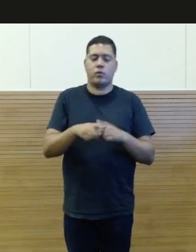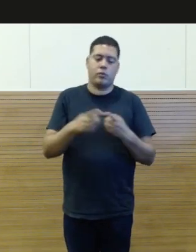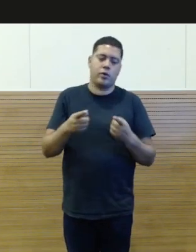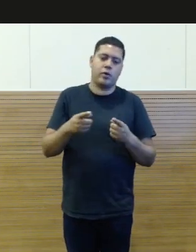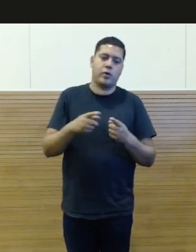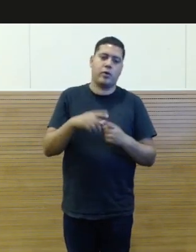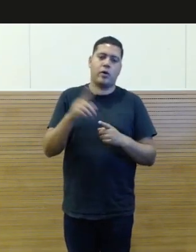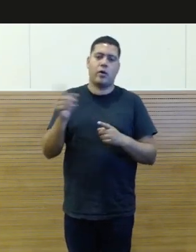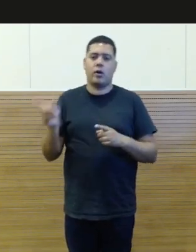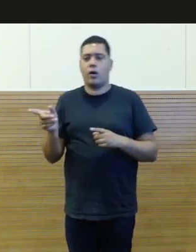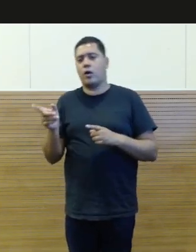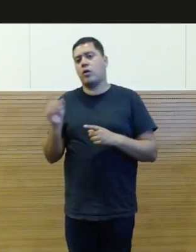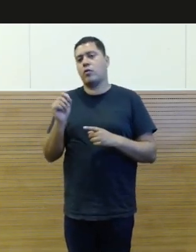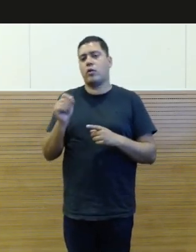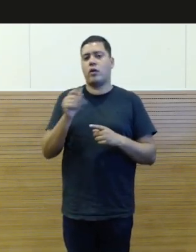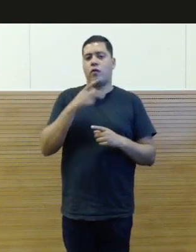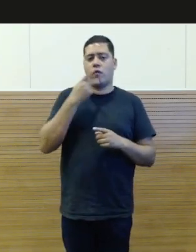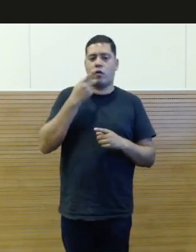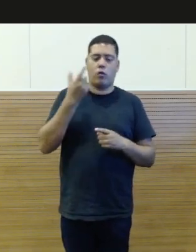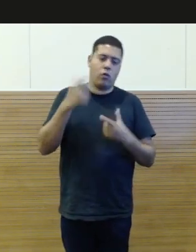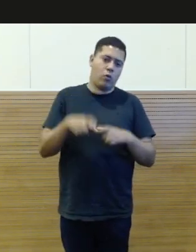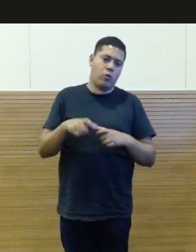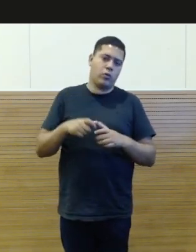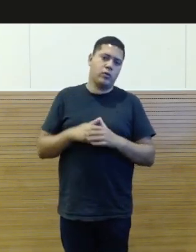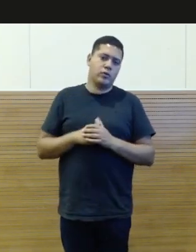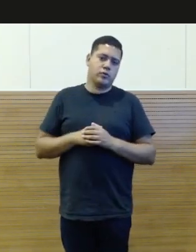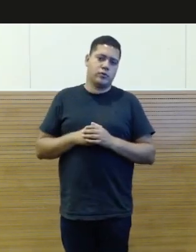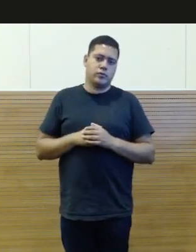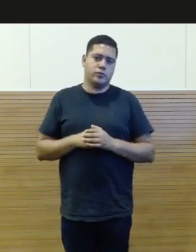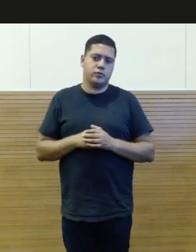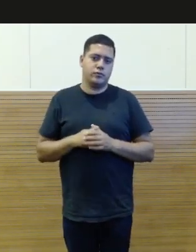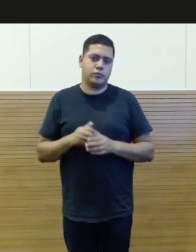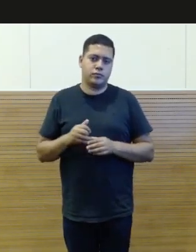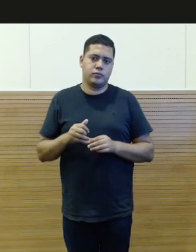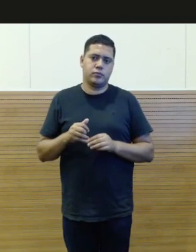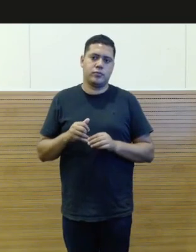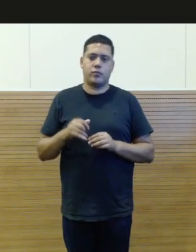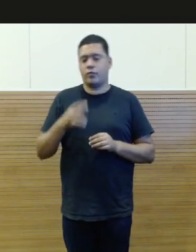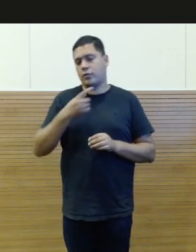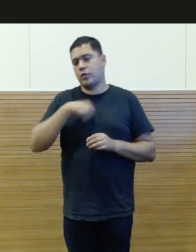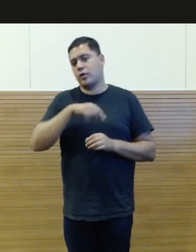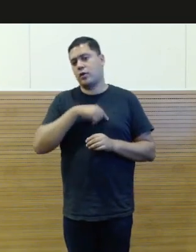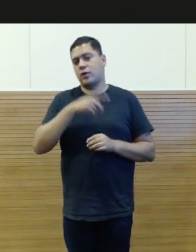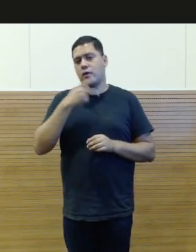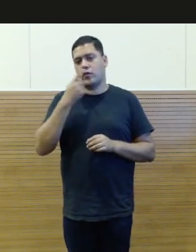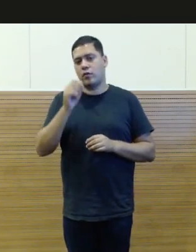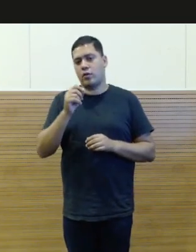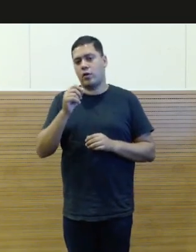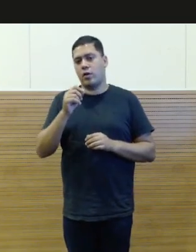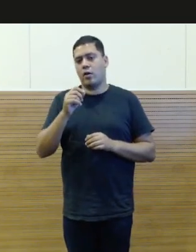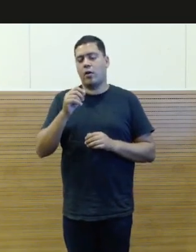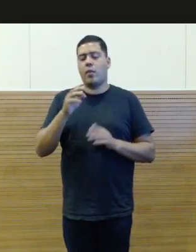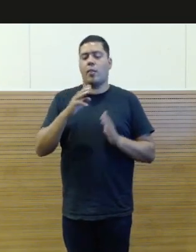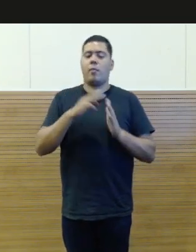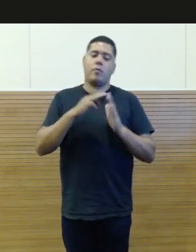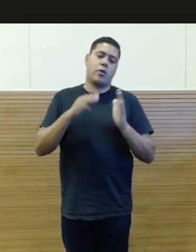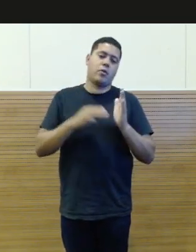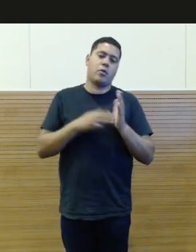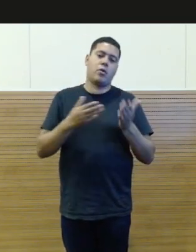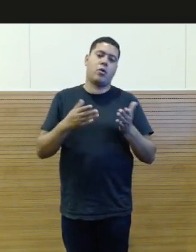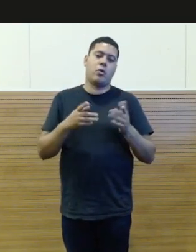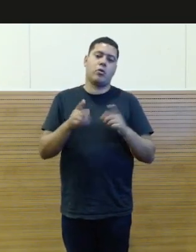direita uma publicação que saiu ontem, que a gente publicou a nota metodológica de um